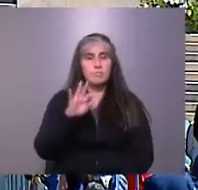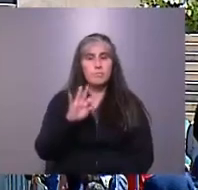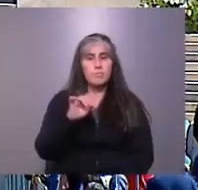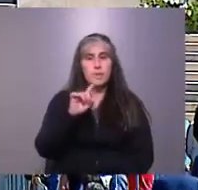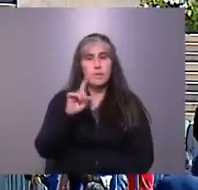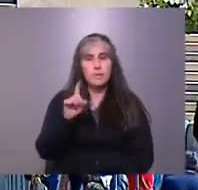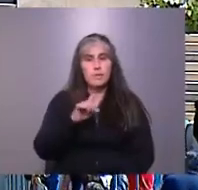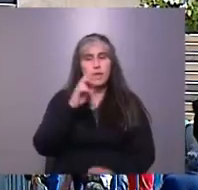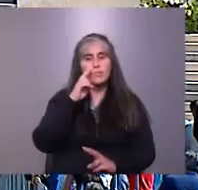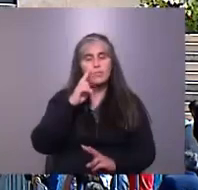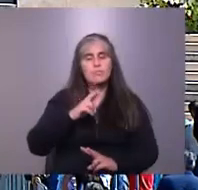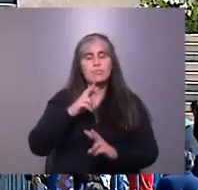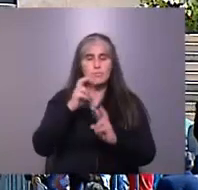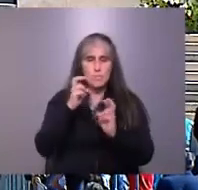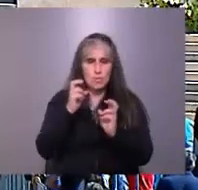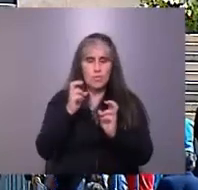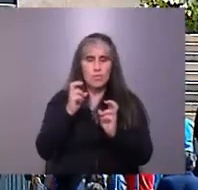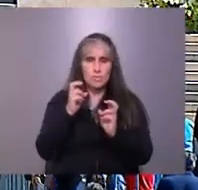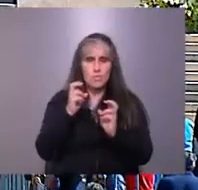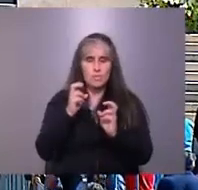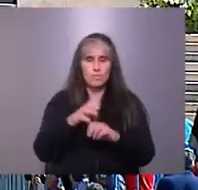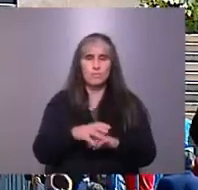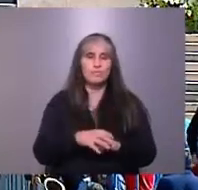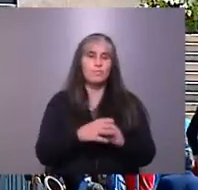mistério da fé.